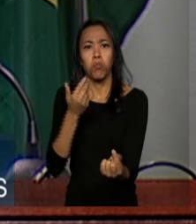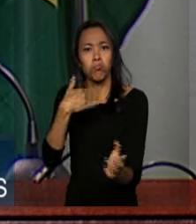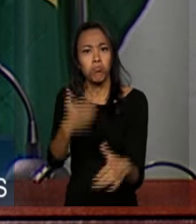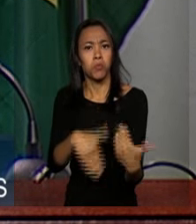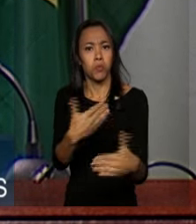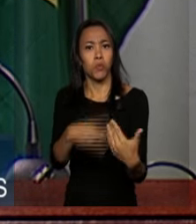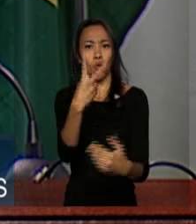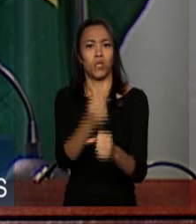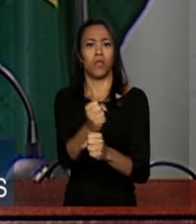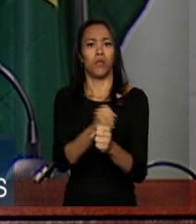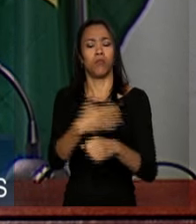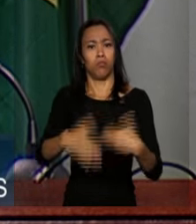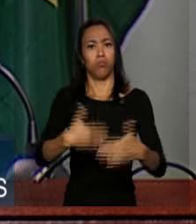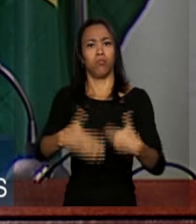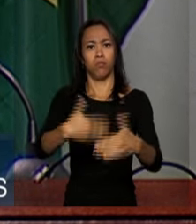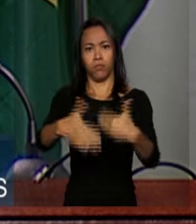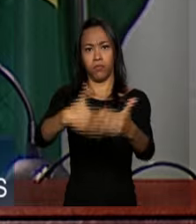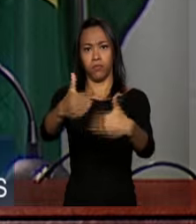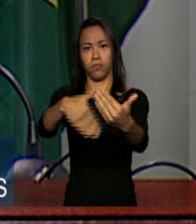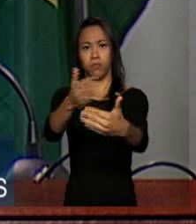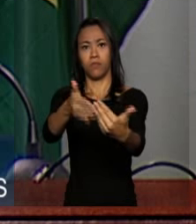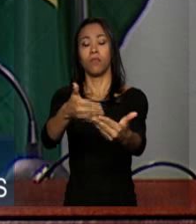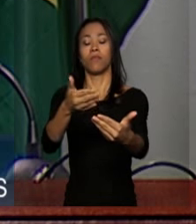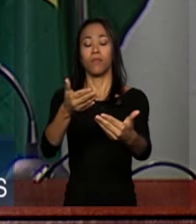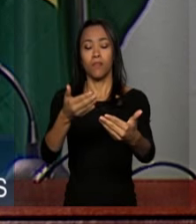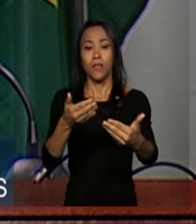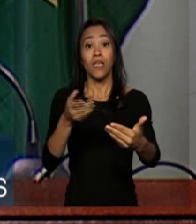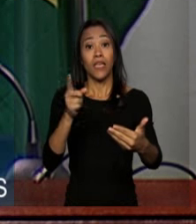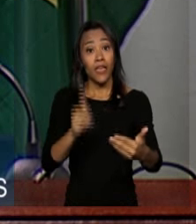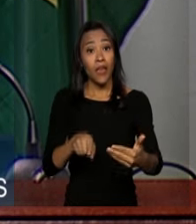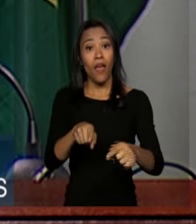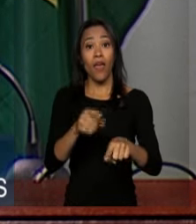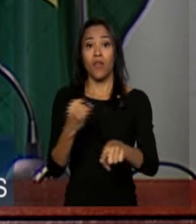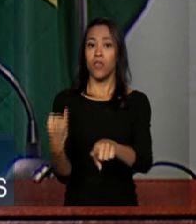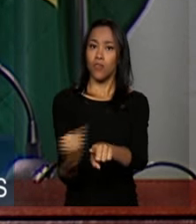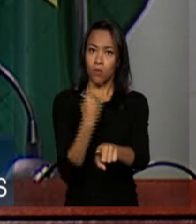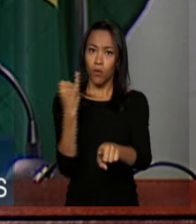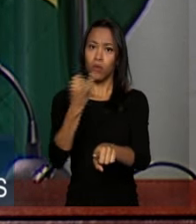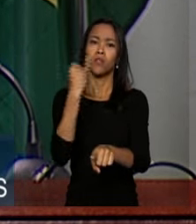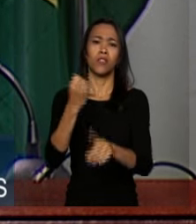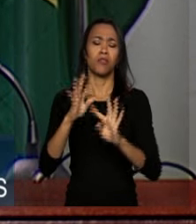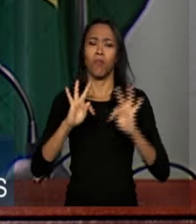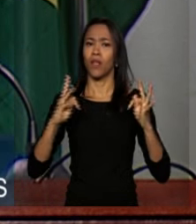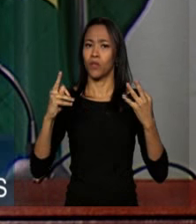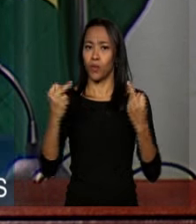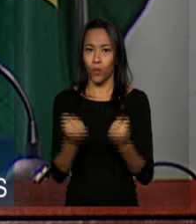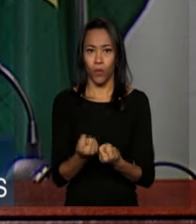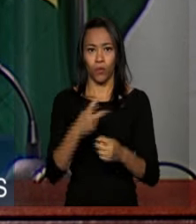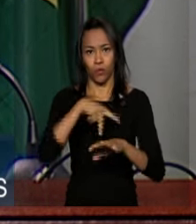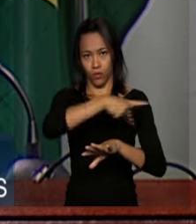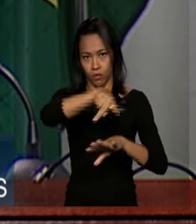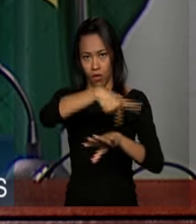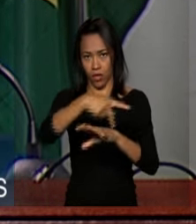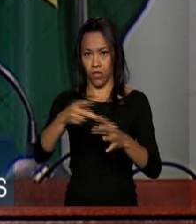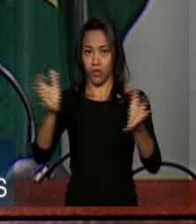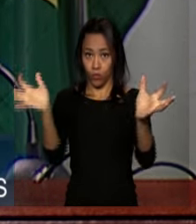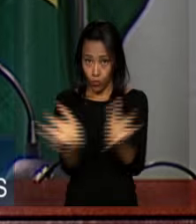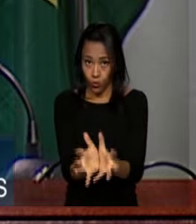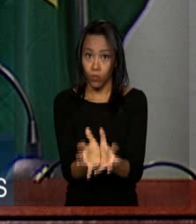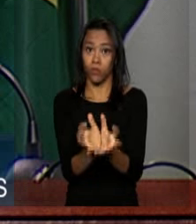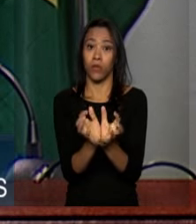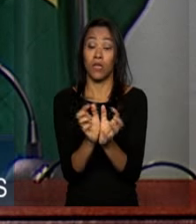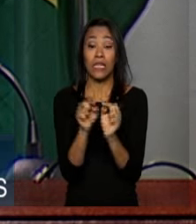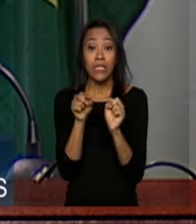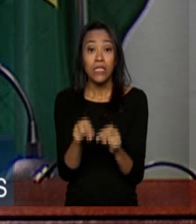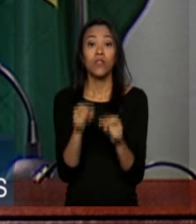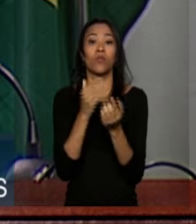2 anos. Avanço que será crucial para todos os nossos países. E isso teve